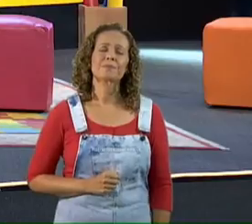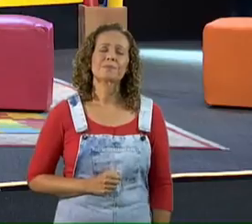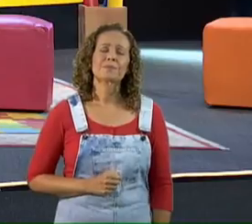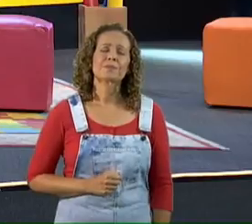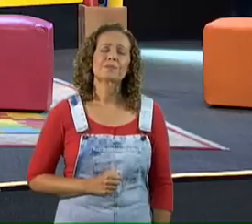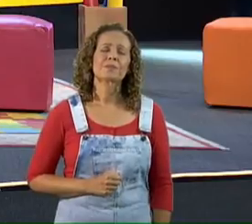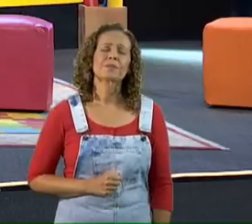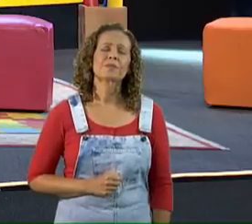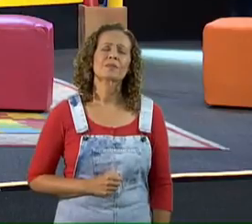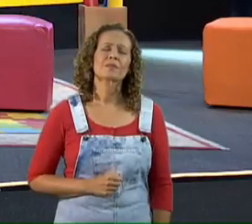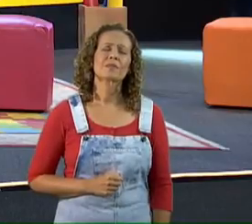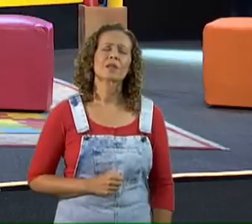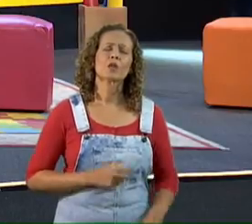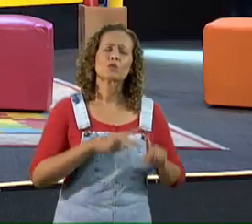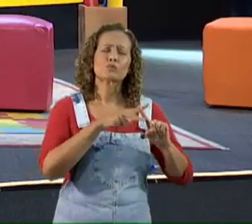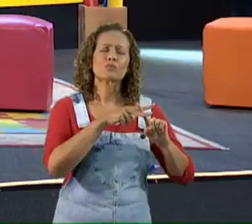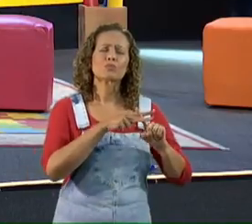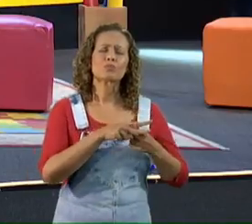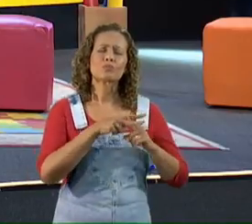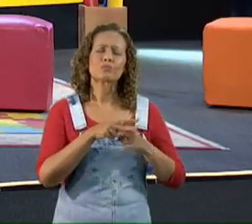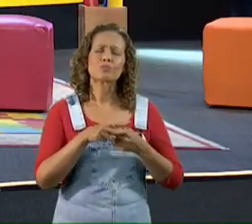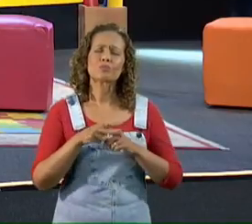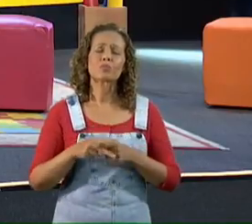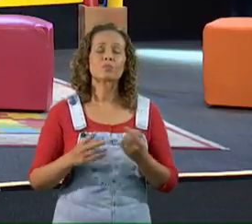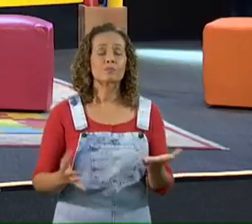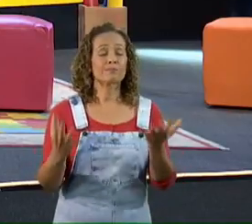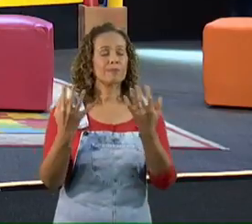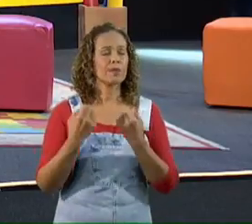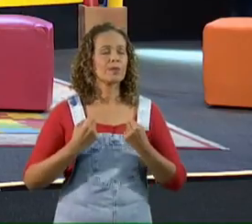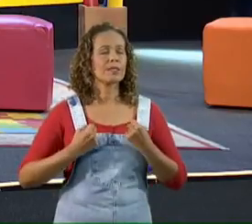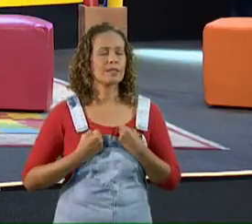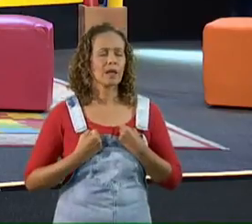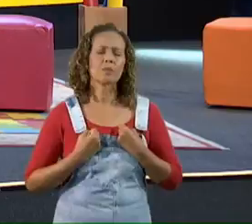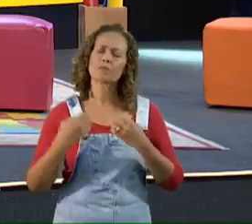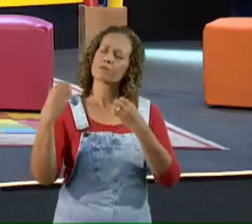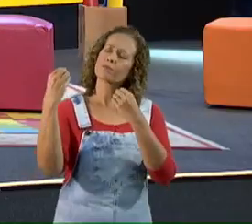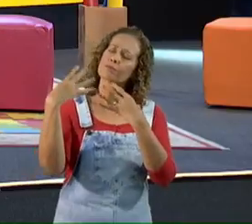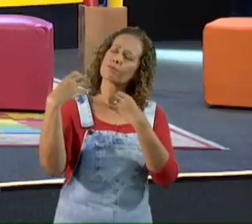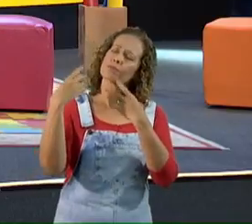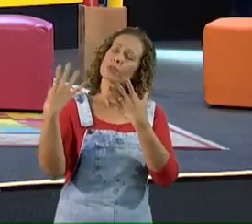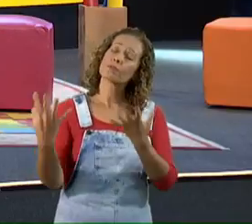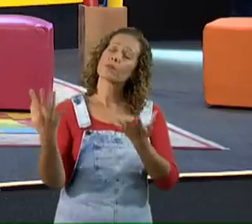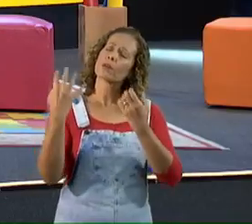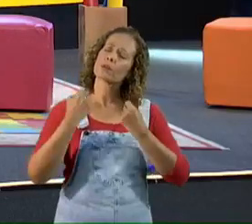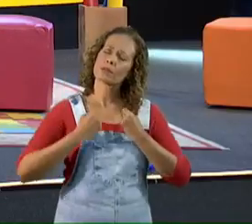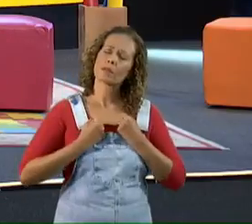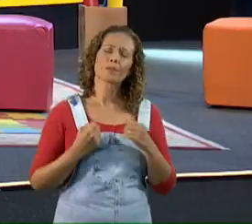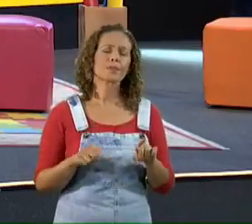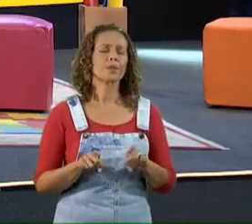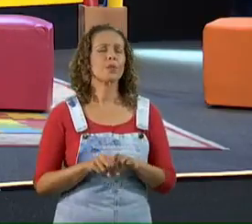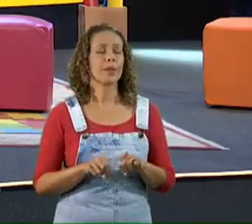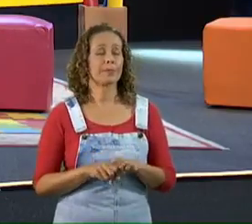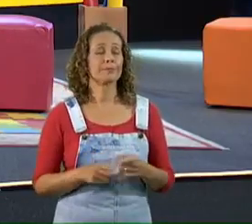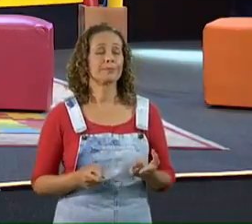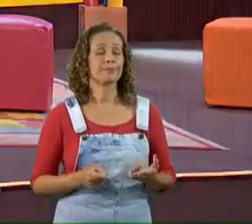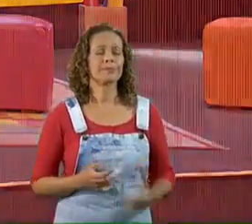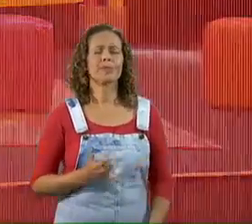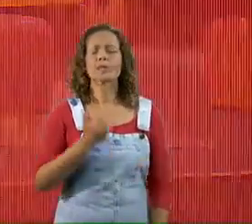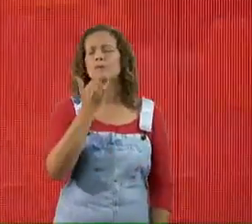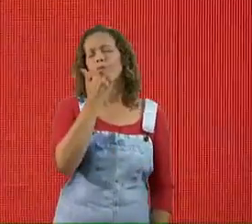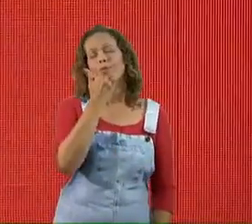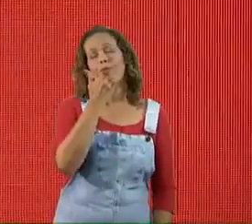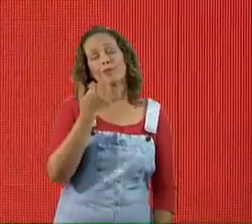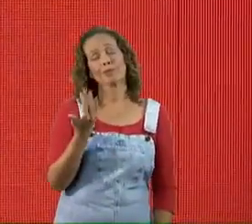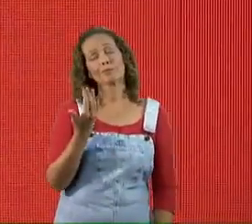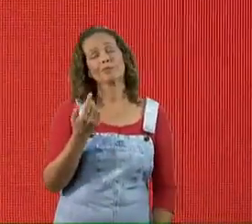as correções, todo o direcionamento que o Senhor tem para a minha vida. E te peço perdão por muitas